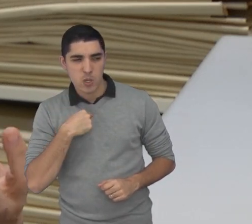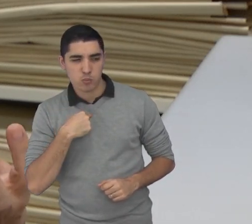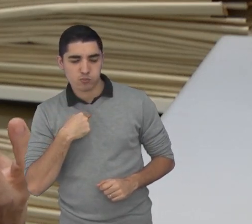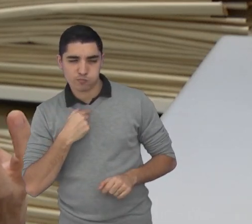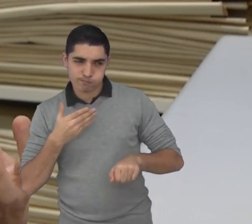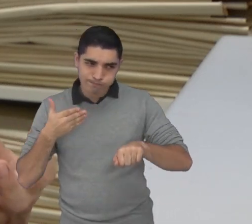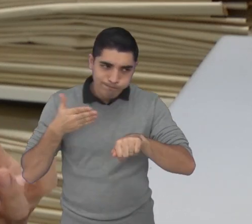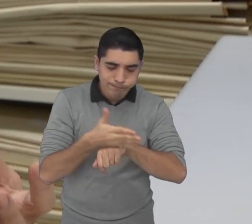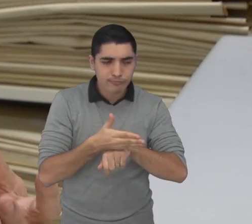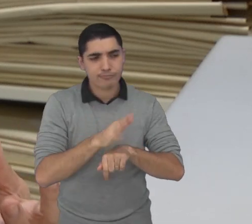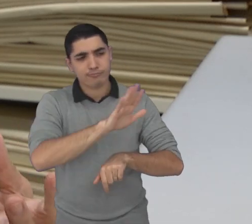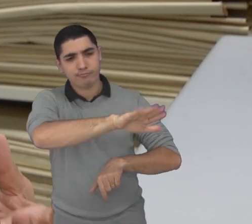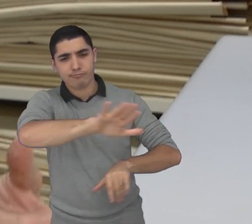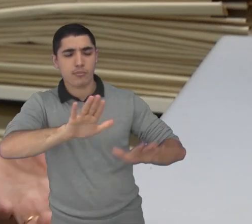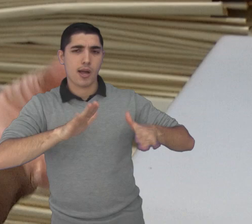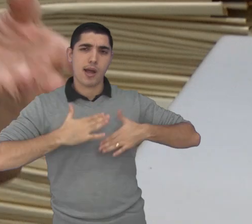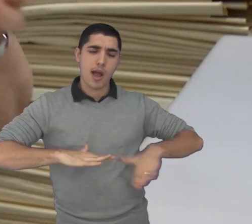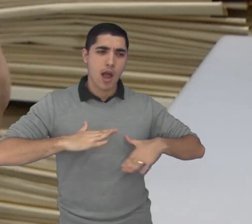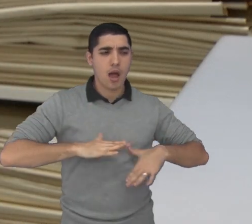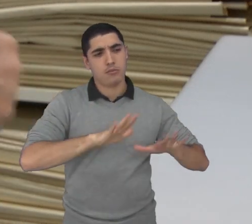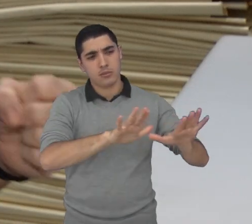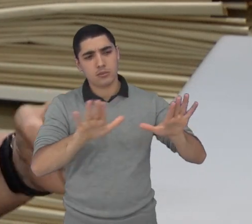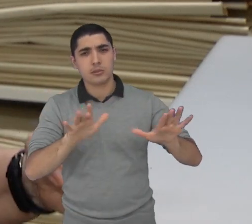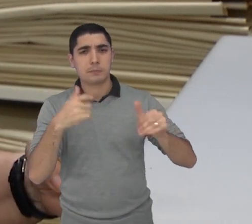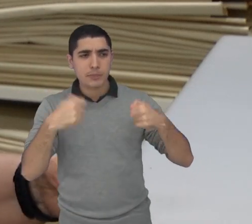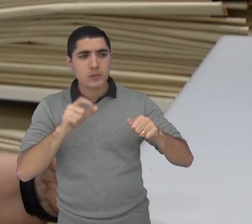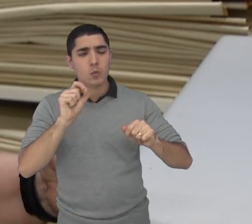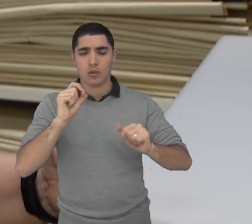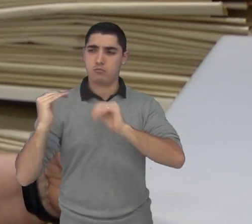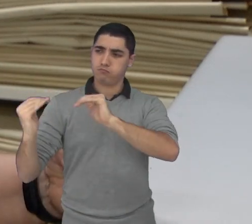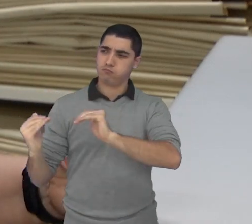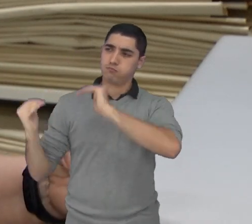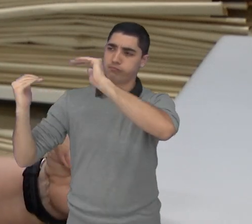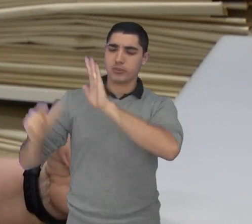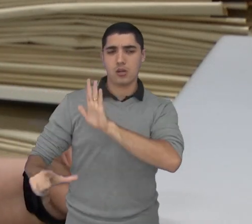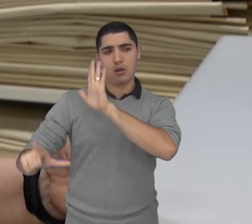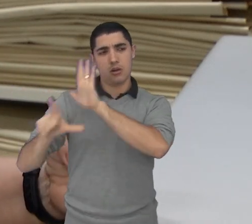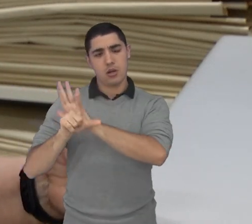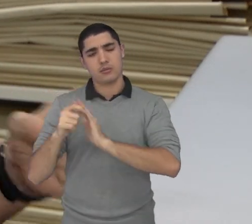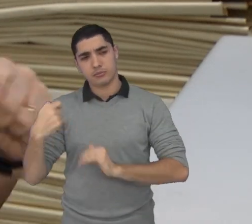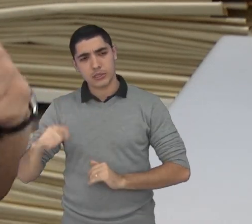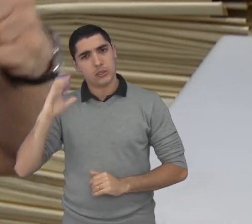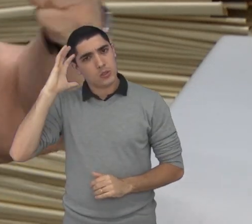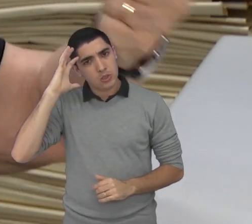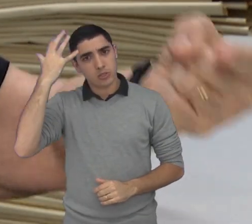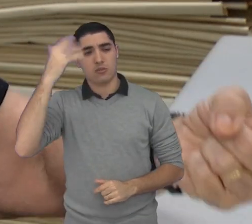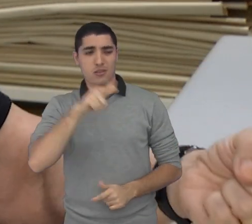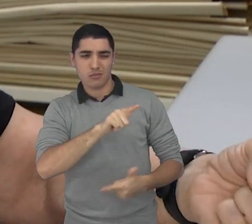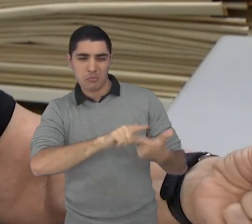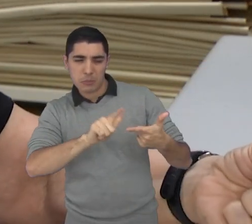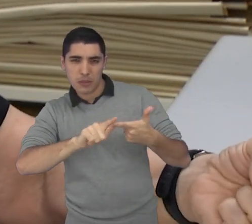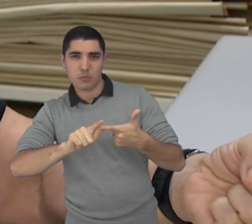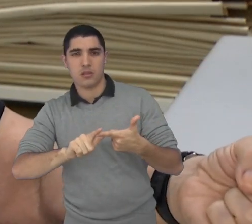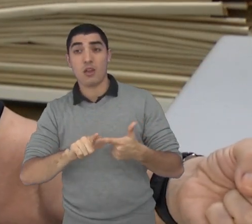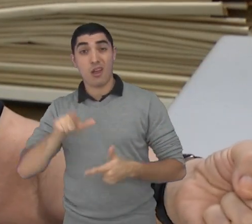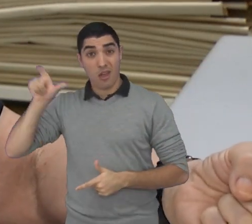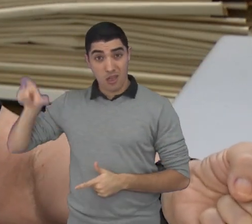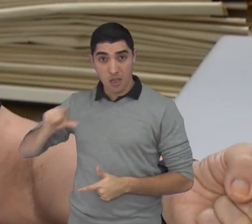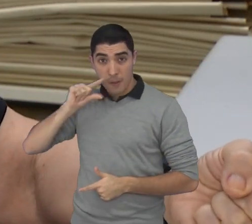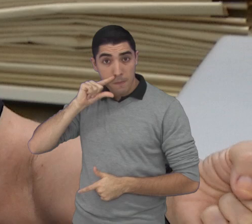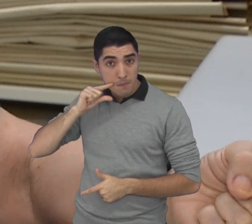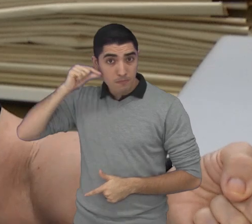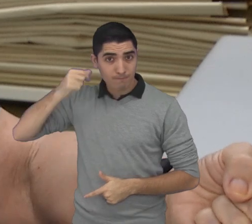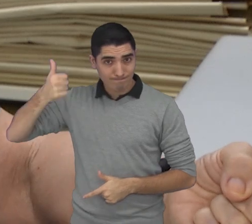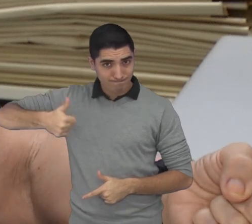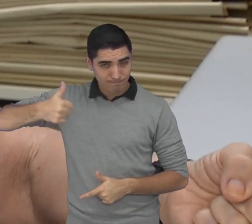a necessidade de intervenção, porque ele queria a manutenção de um poder maior, ao mesmo tempo que ele queria